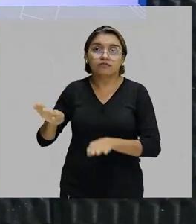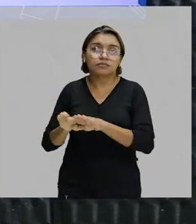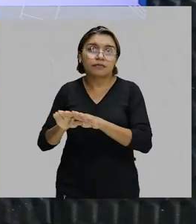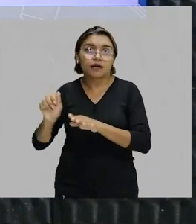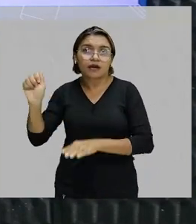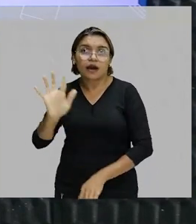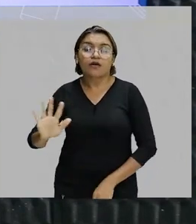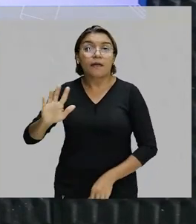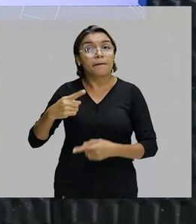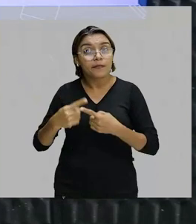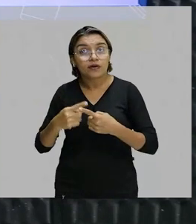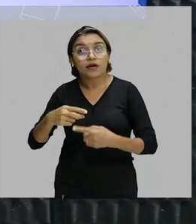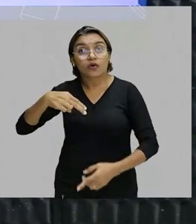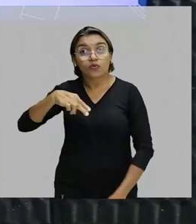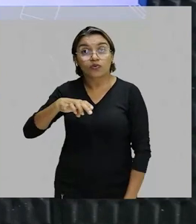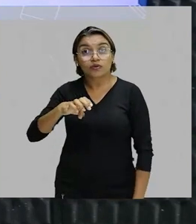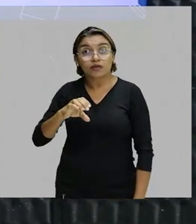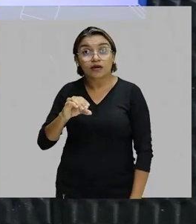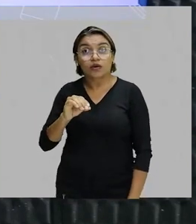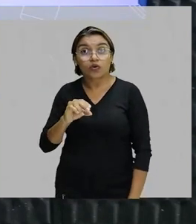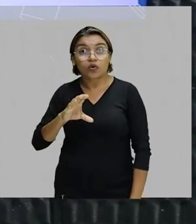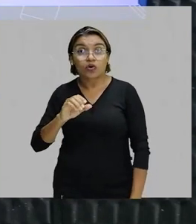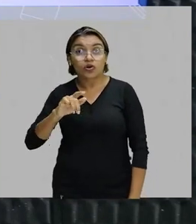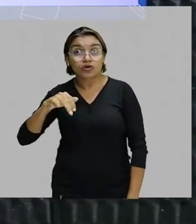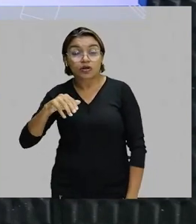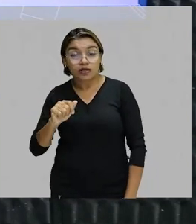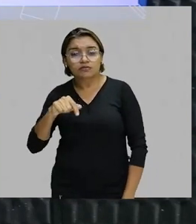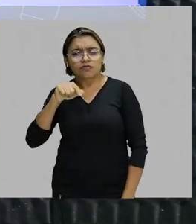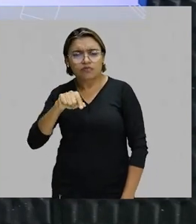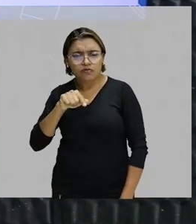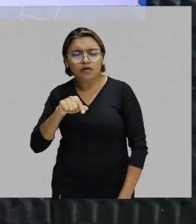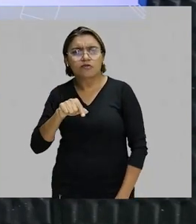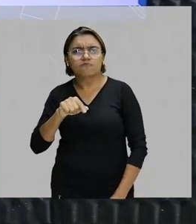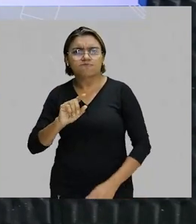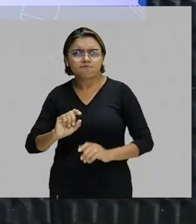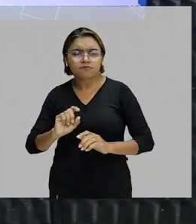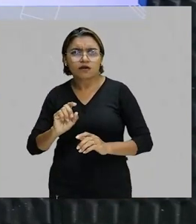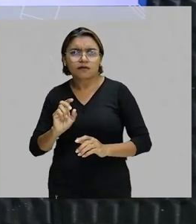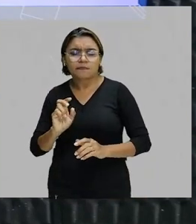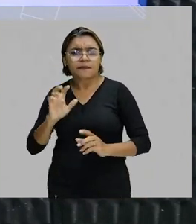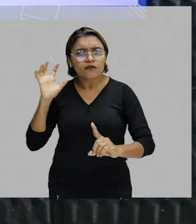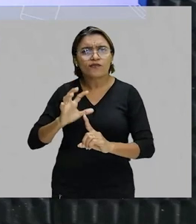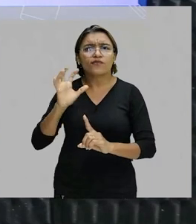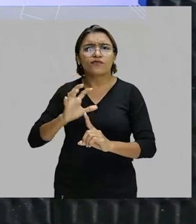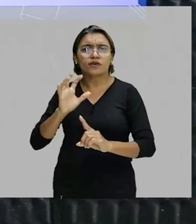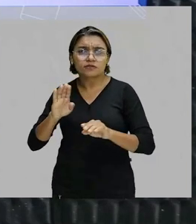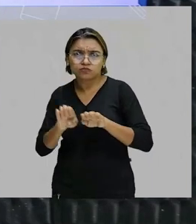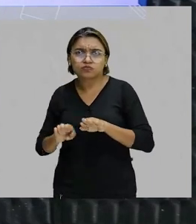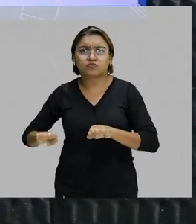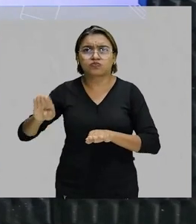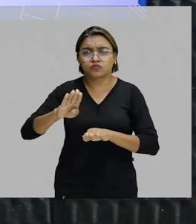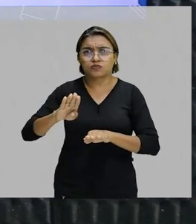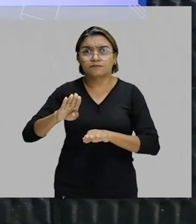então neocolonialismo trouxe também à tona esse essa suposta supremacia europeia tanto racial